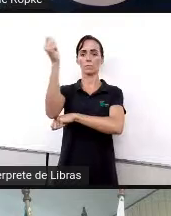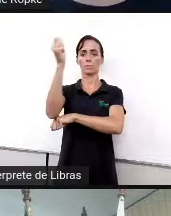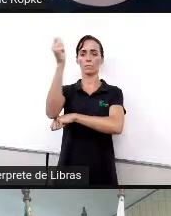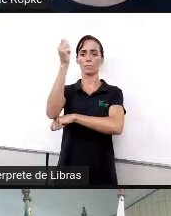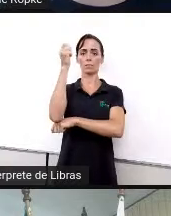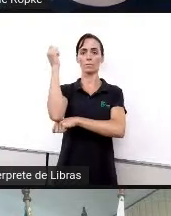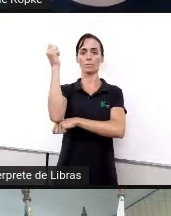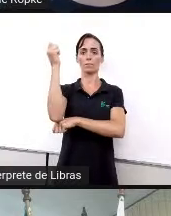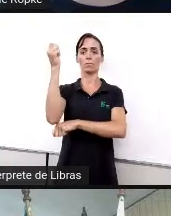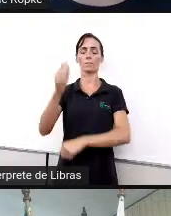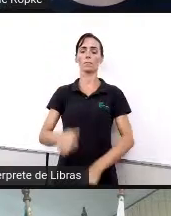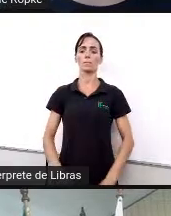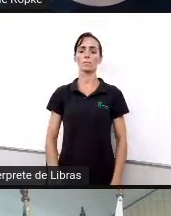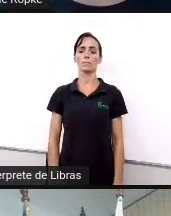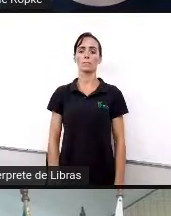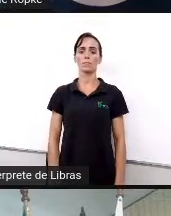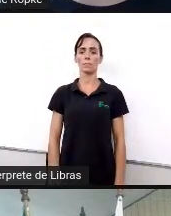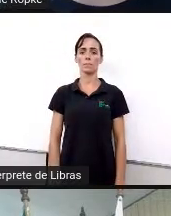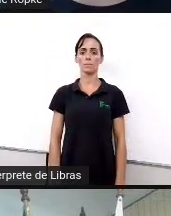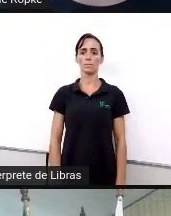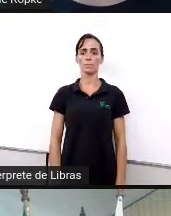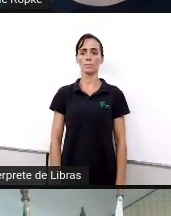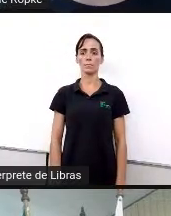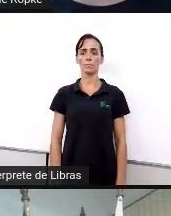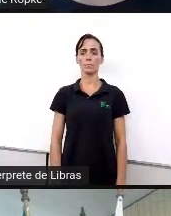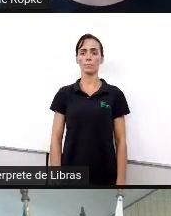Rio Grande do Sul.